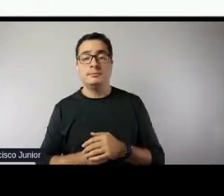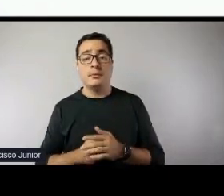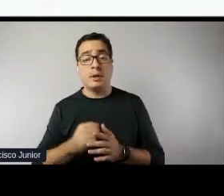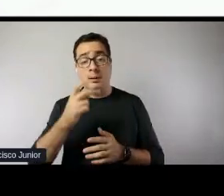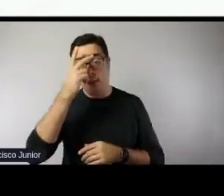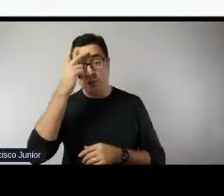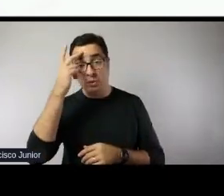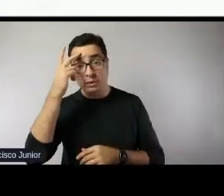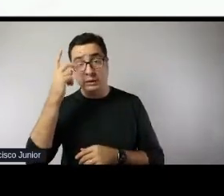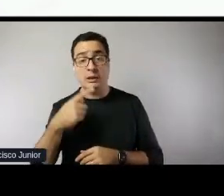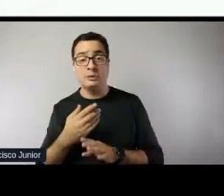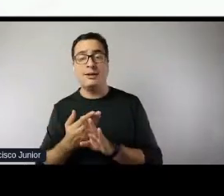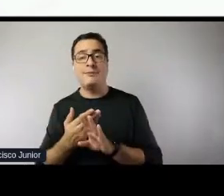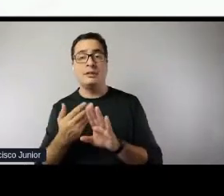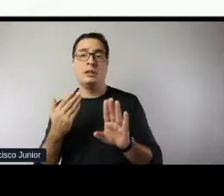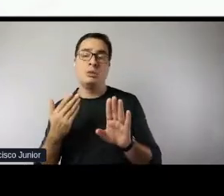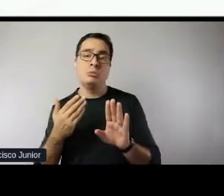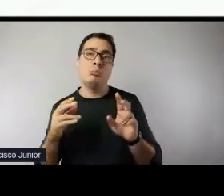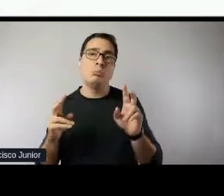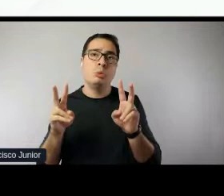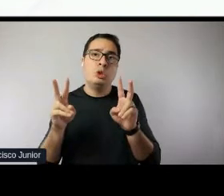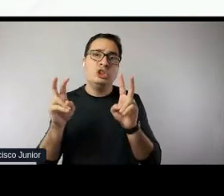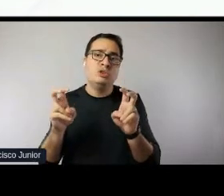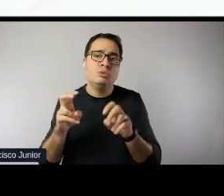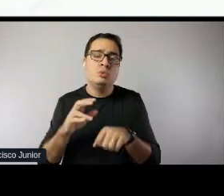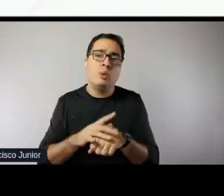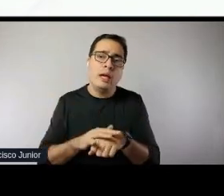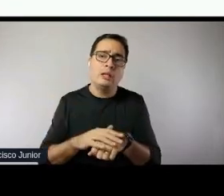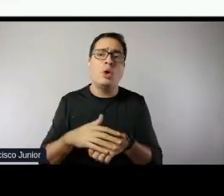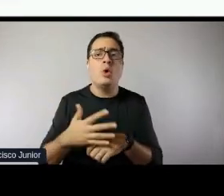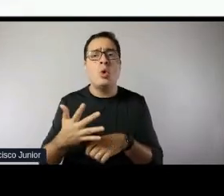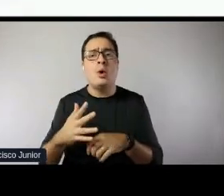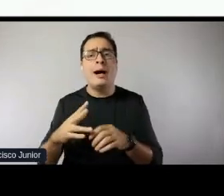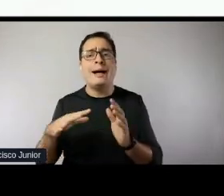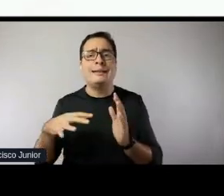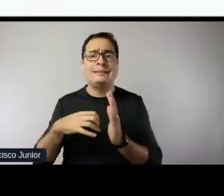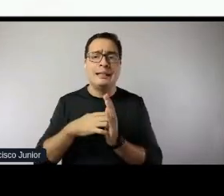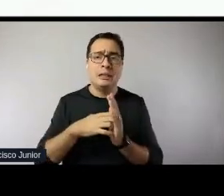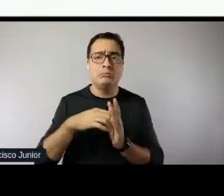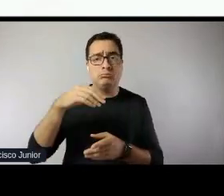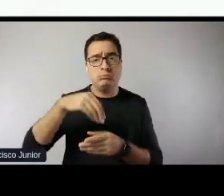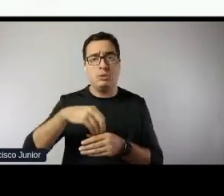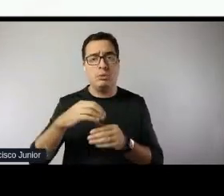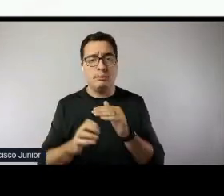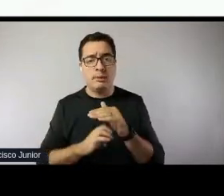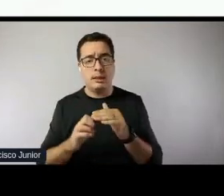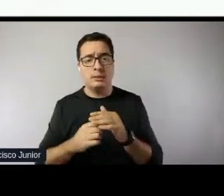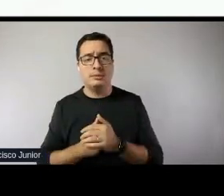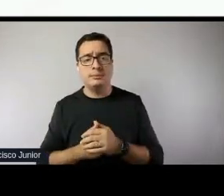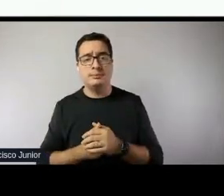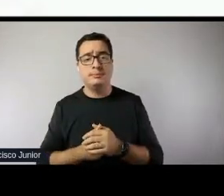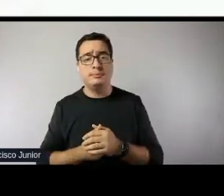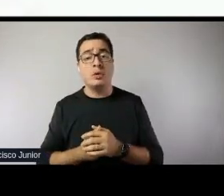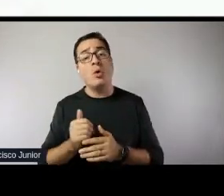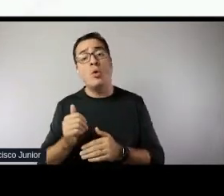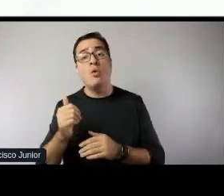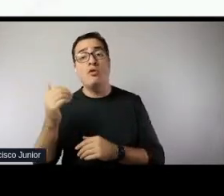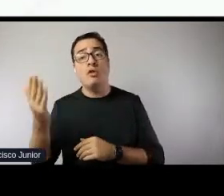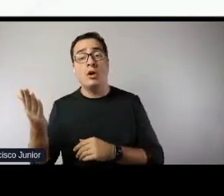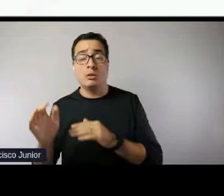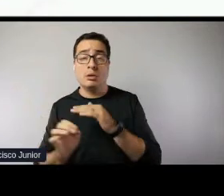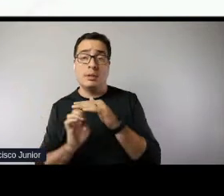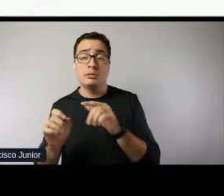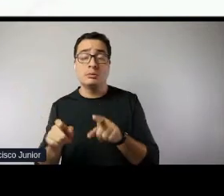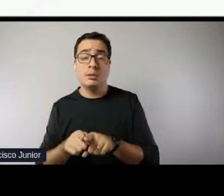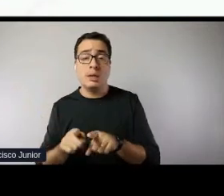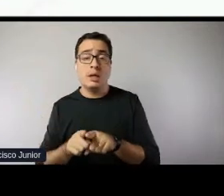pessoas que estão se afastando por motivos de doença ou acidente dentro da empresa ou fora da empresa, né? Então,